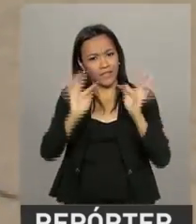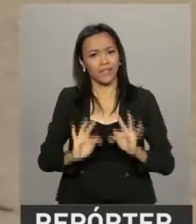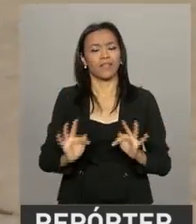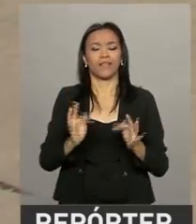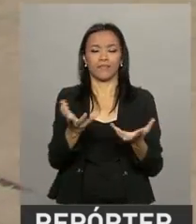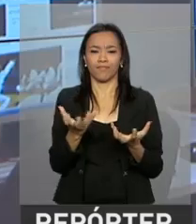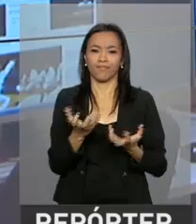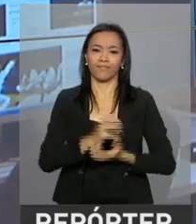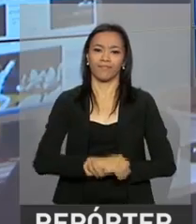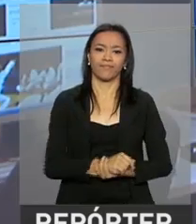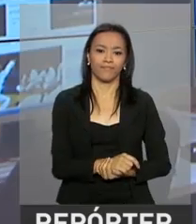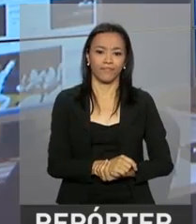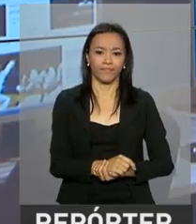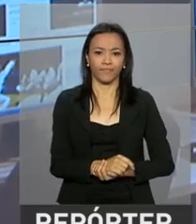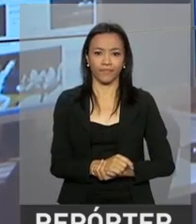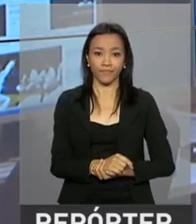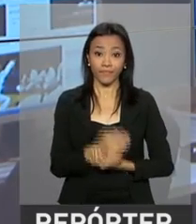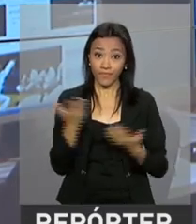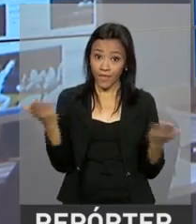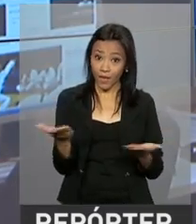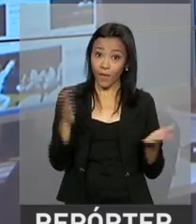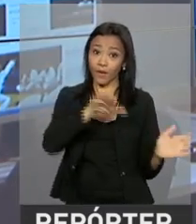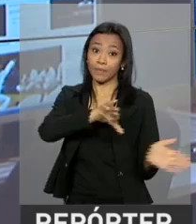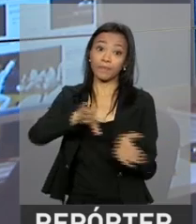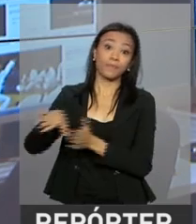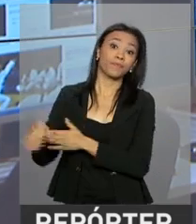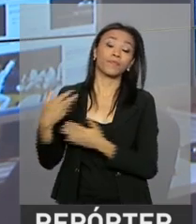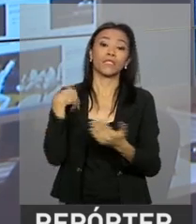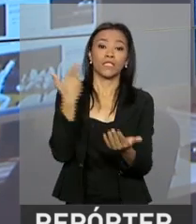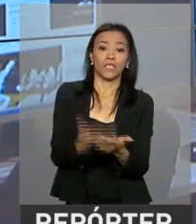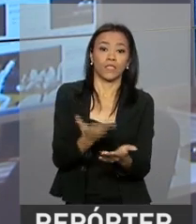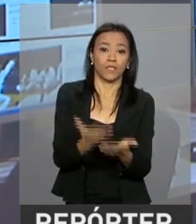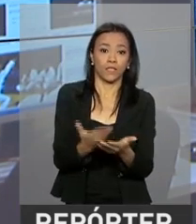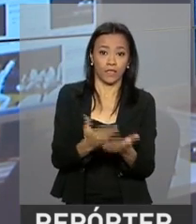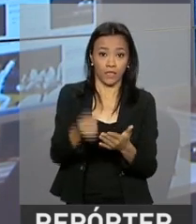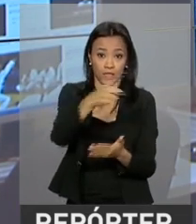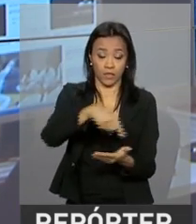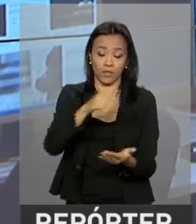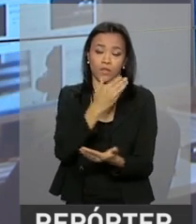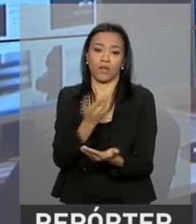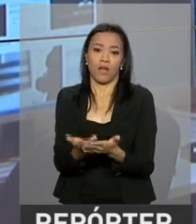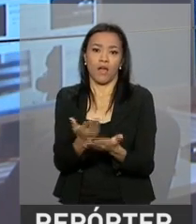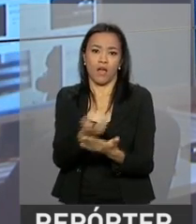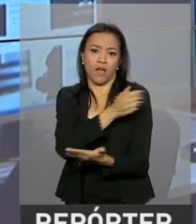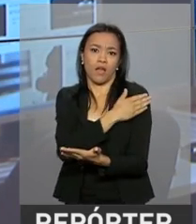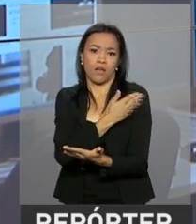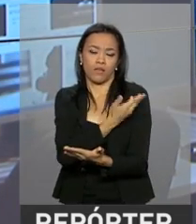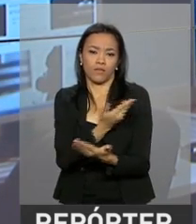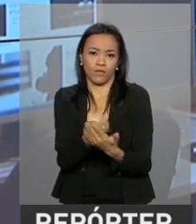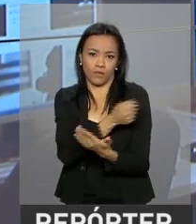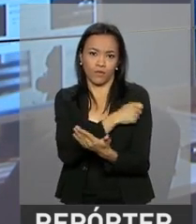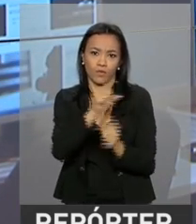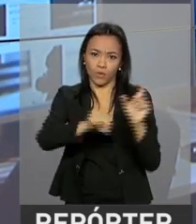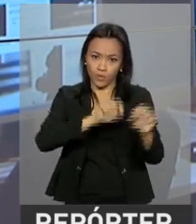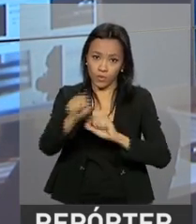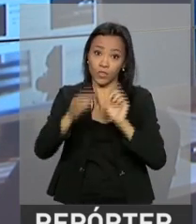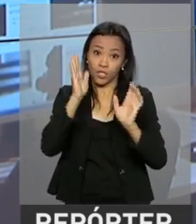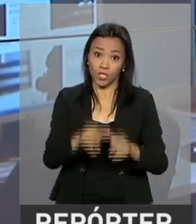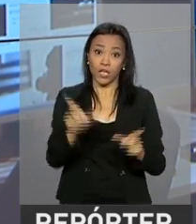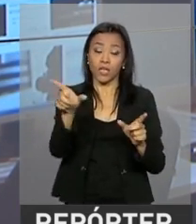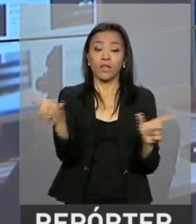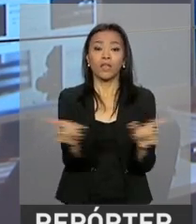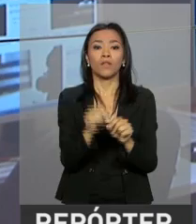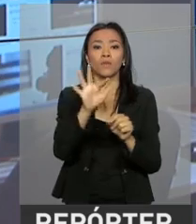trazendo. Vamos falar agora sobre educação. Os estudantes pré-selecionados no FIES deste segundo semestre têm